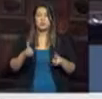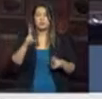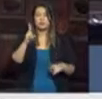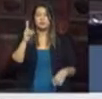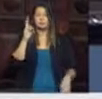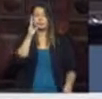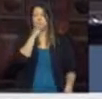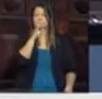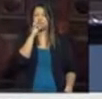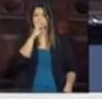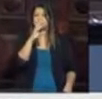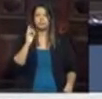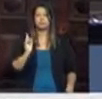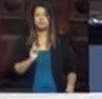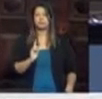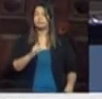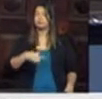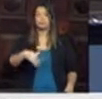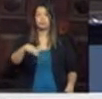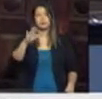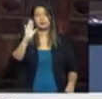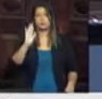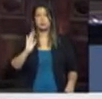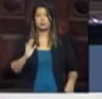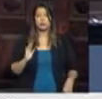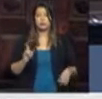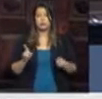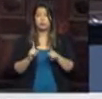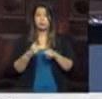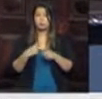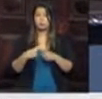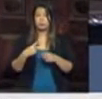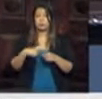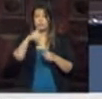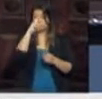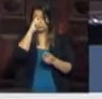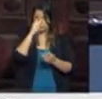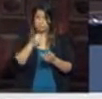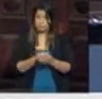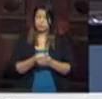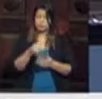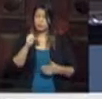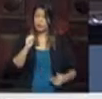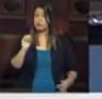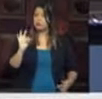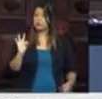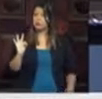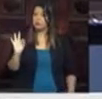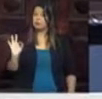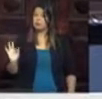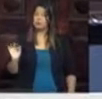porque, a rigor, por decisão do Supremo Tribunal Federal,